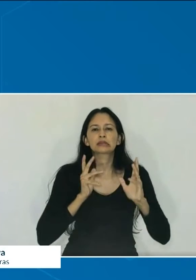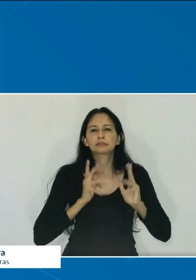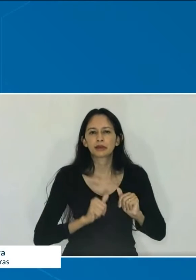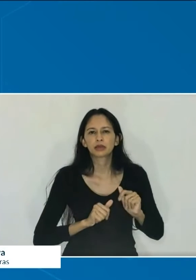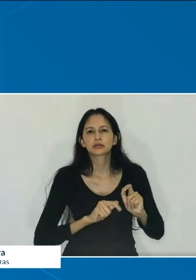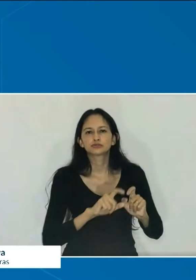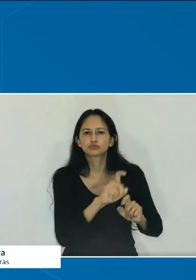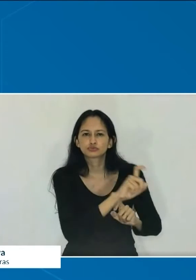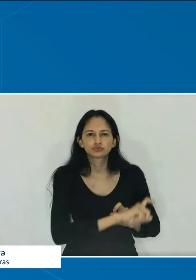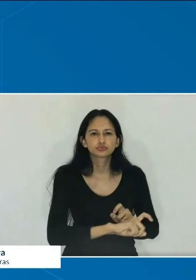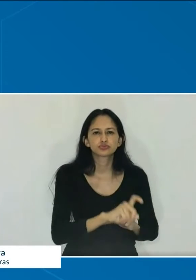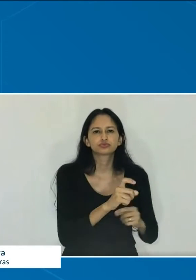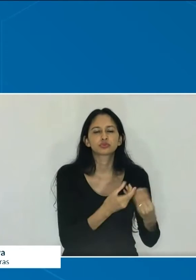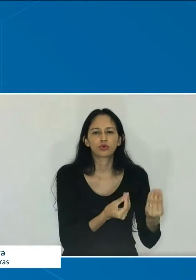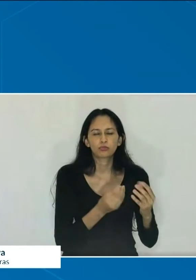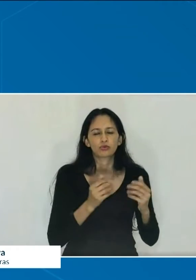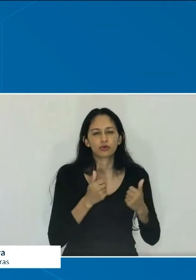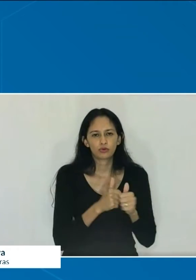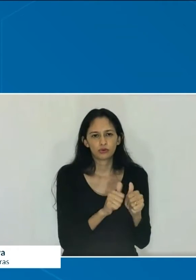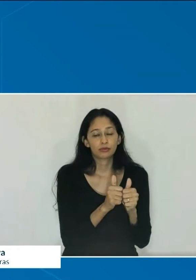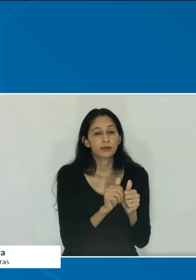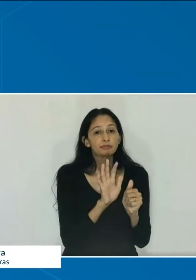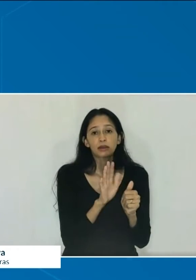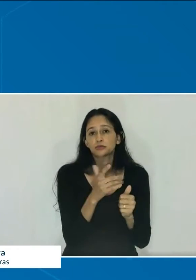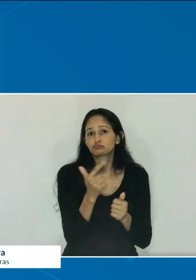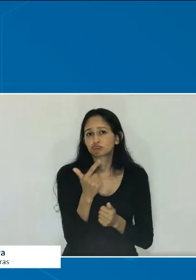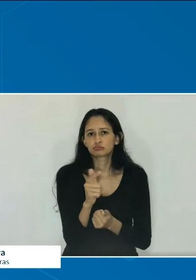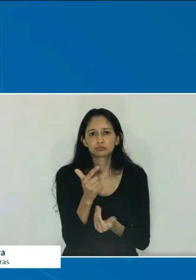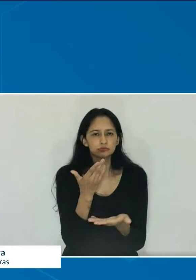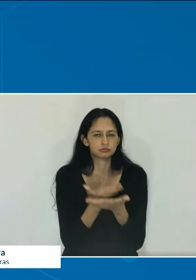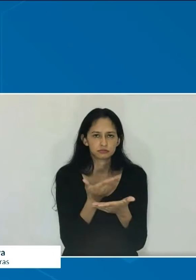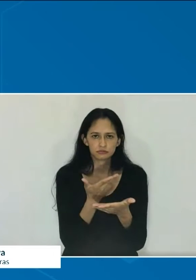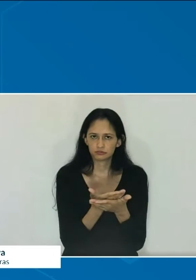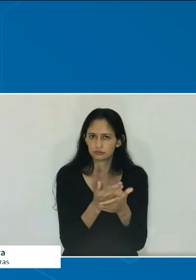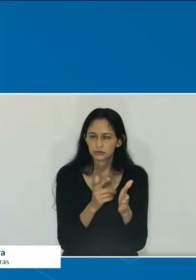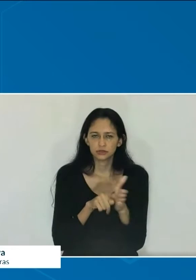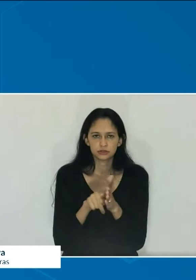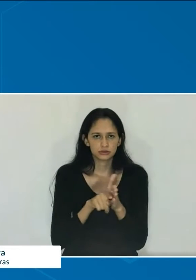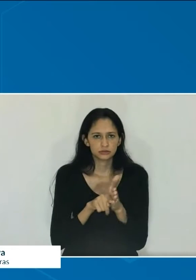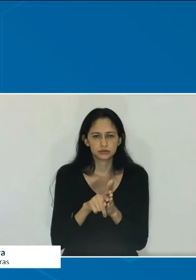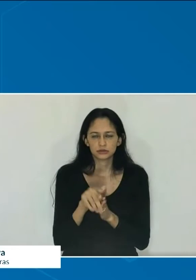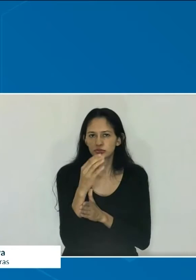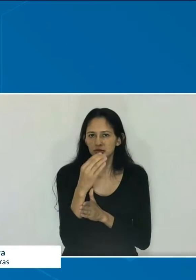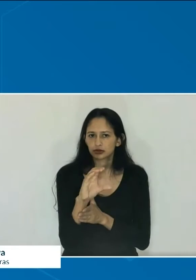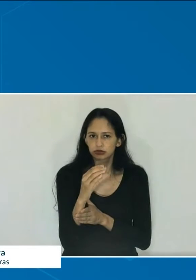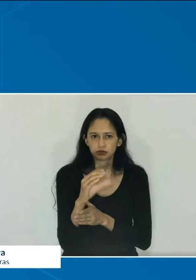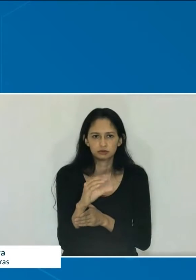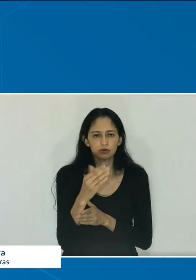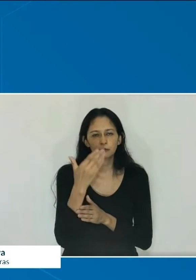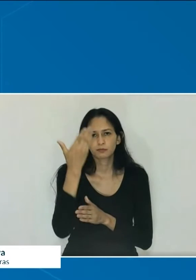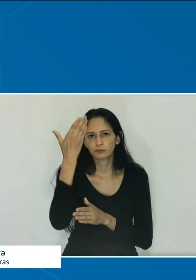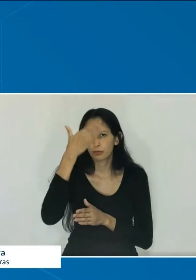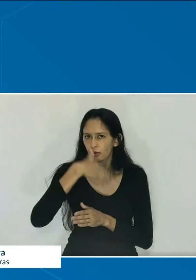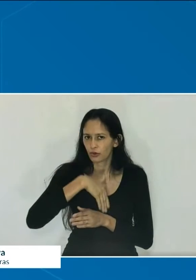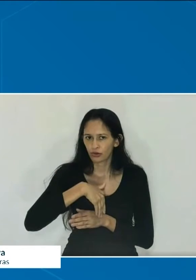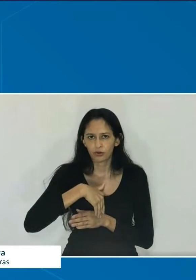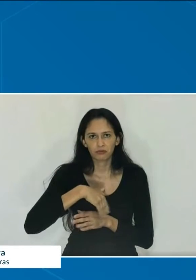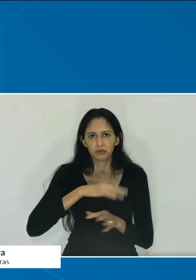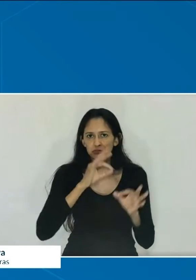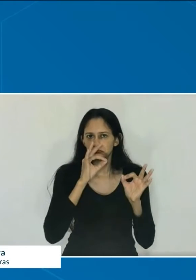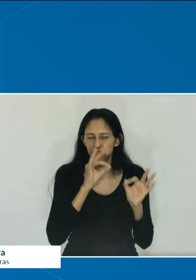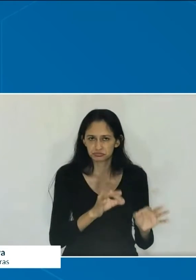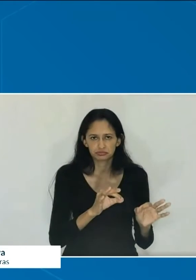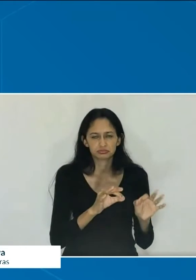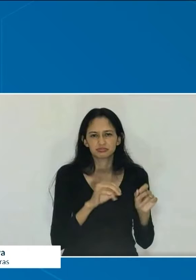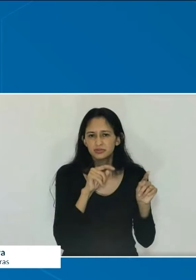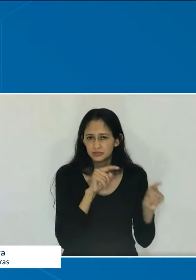ônibus. Mas não existe nenhum estudo científico que comprove a eficácia dessas